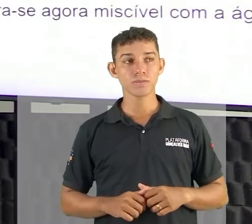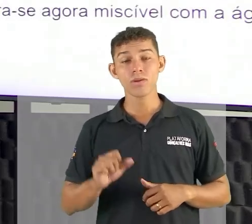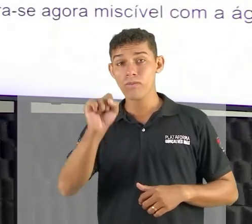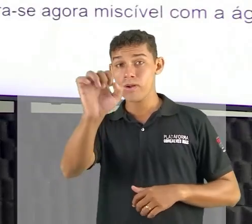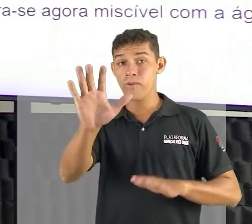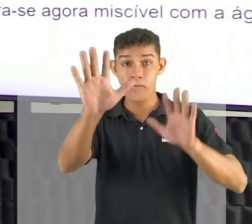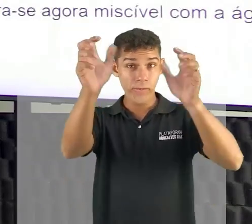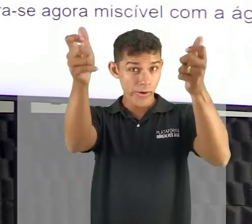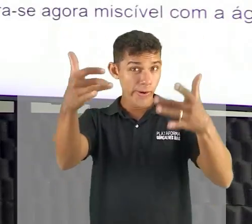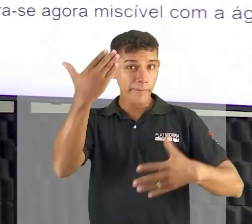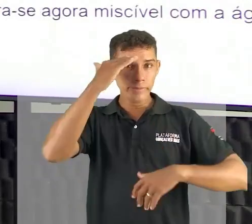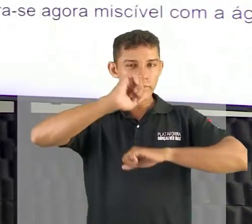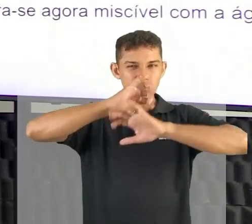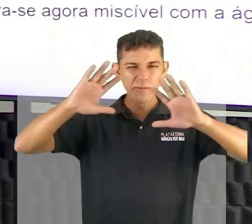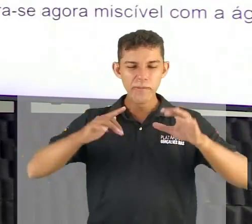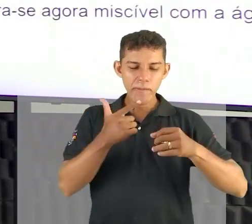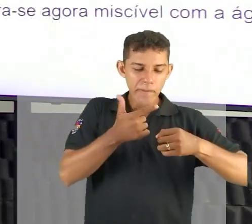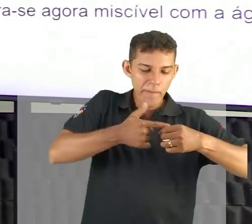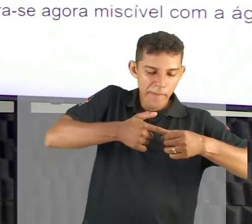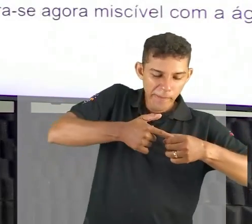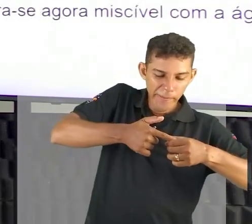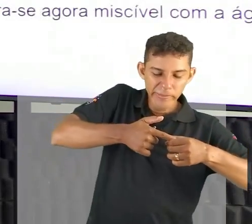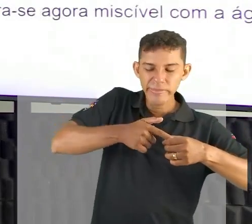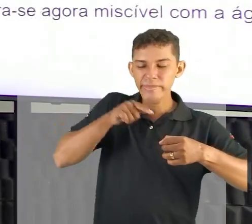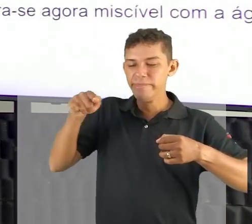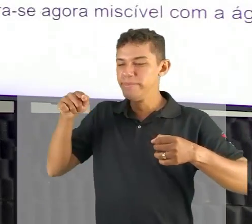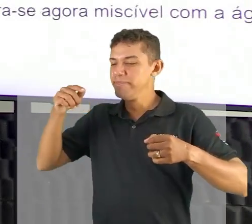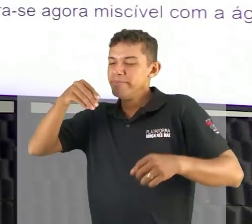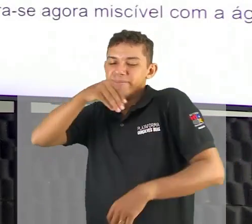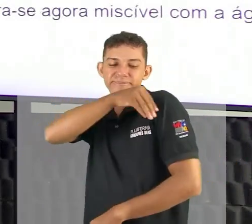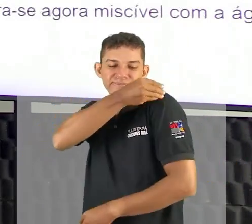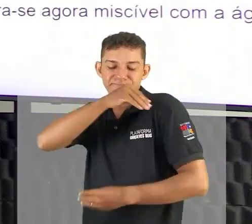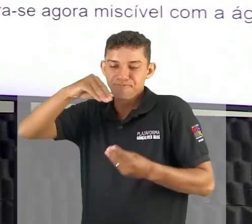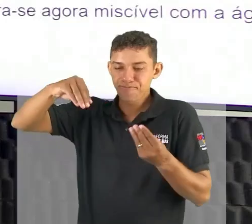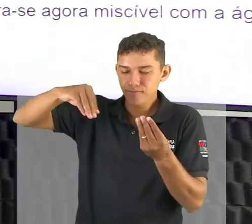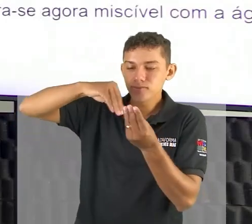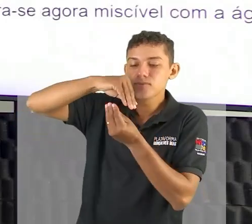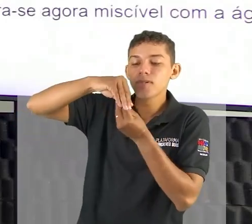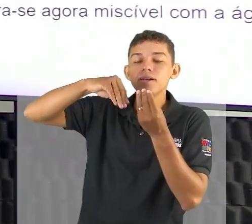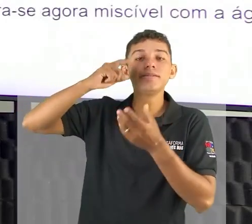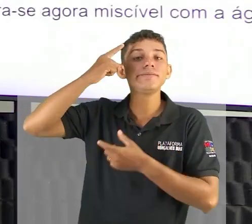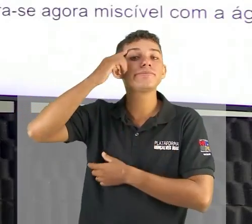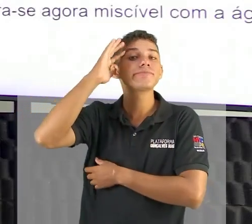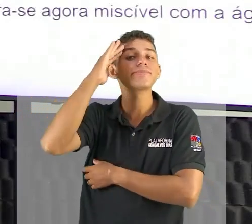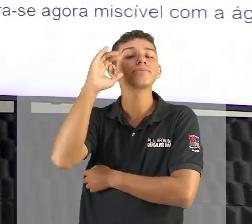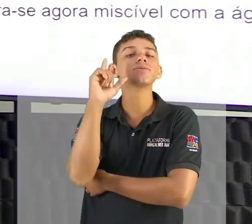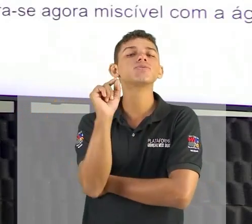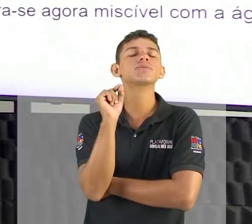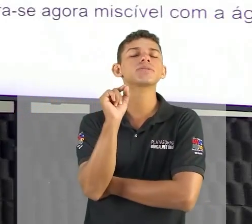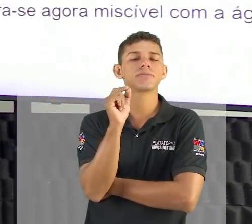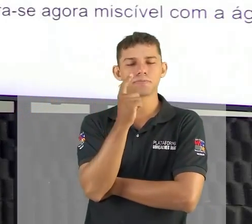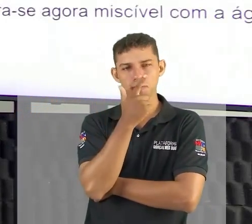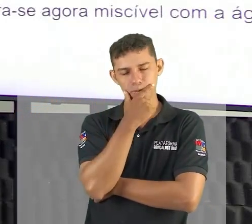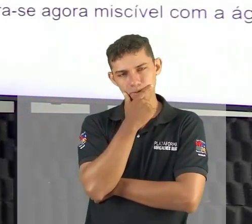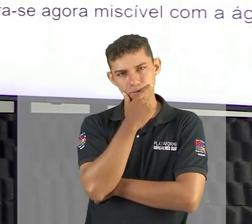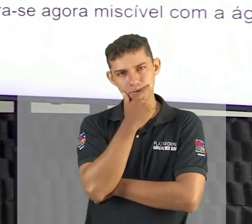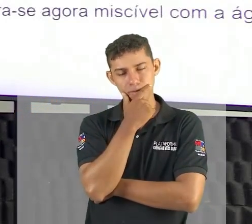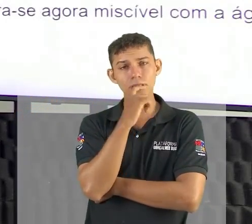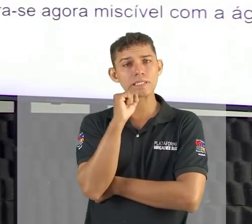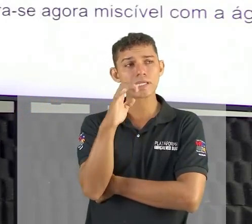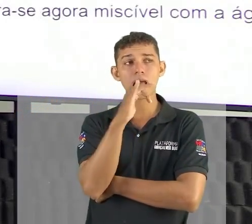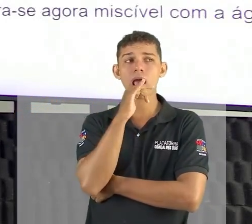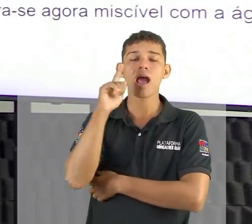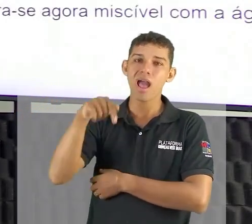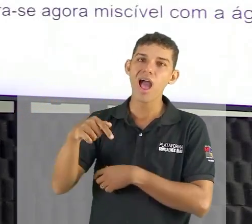e colocar junto com etanol, é de imaginar o quê? É de imaginar que a